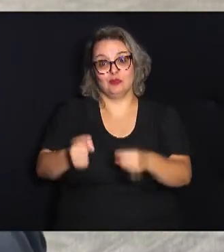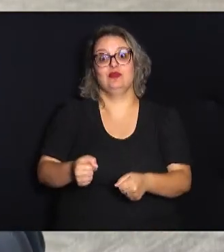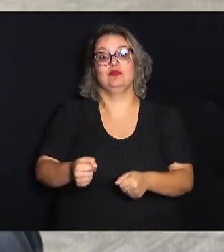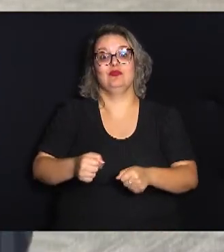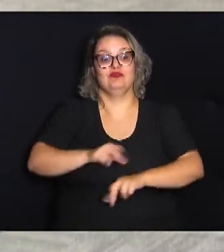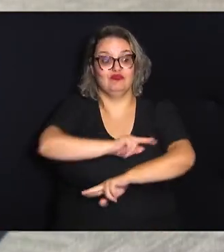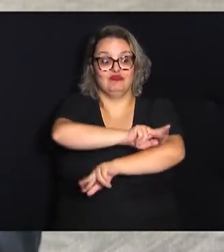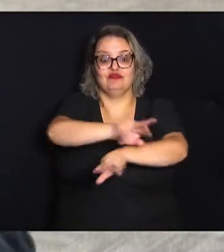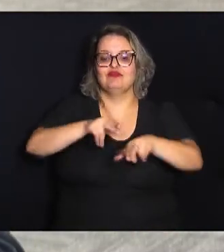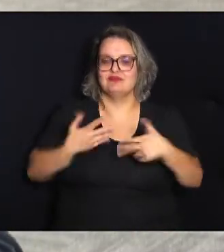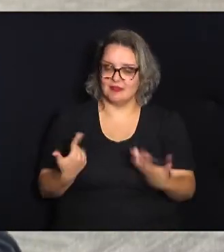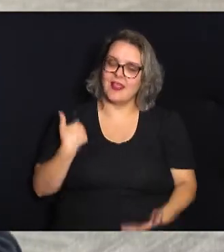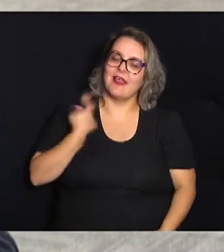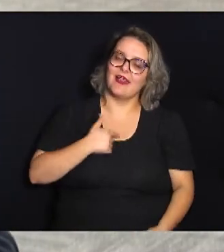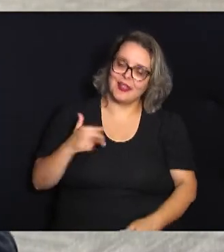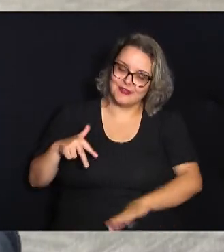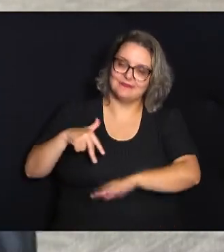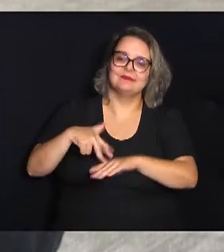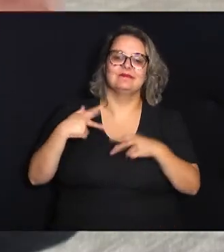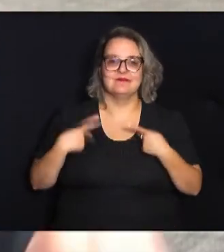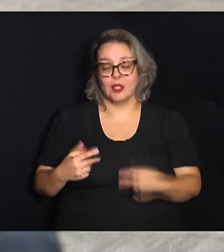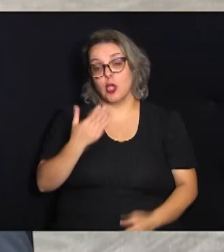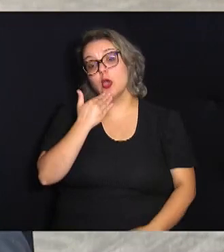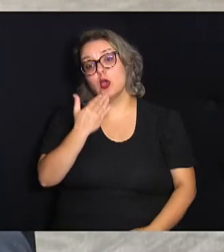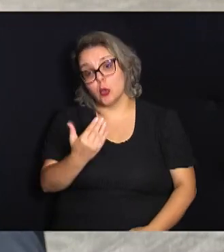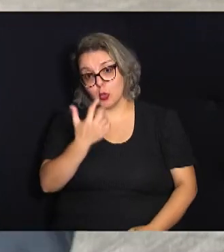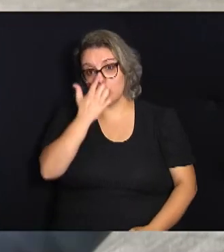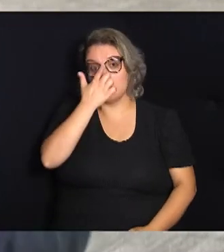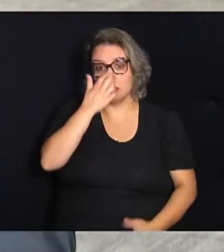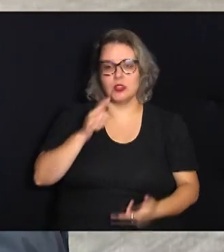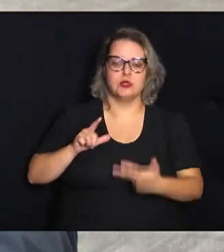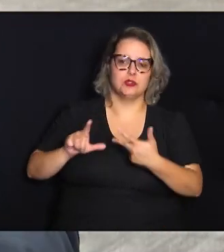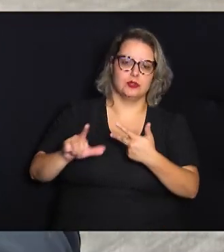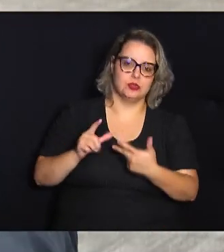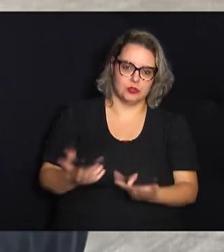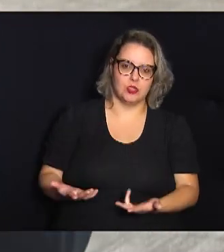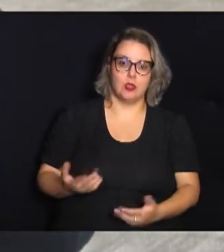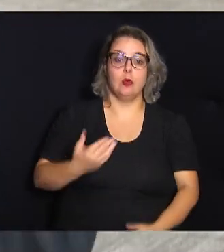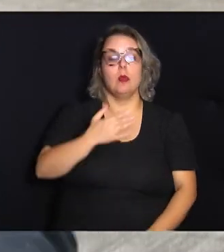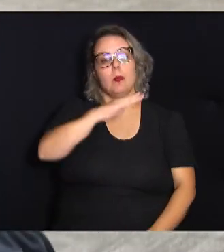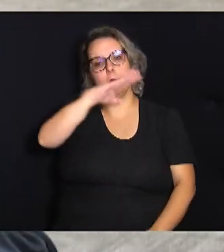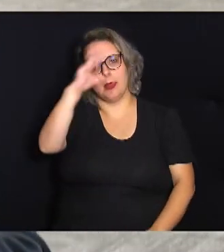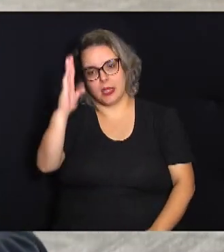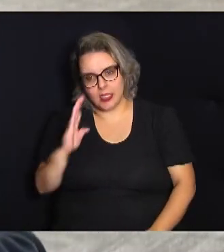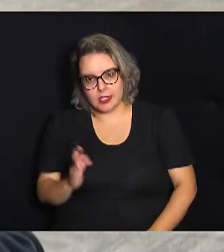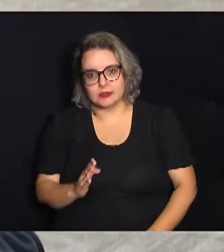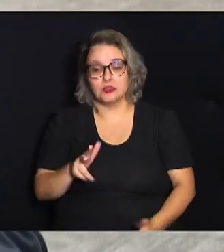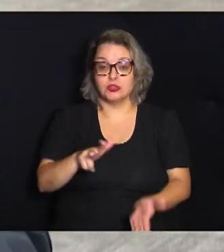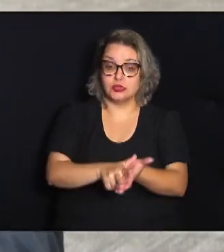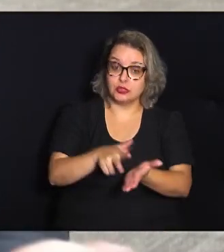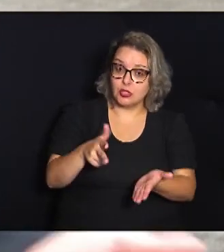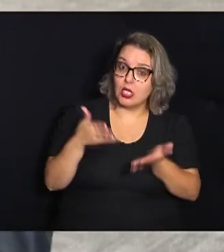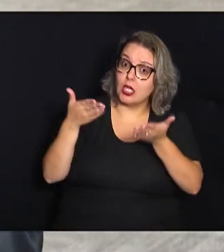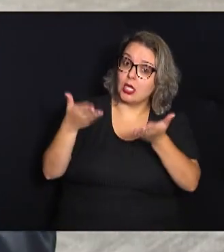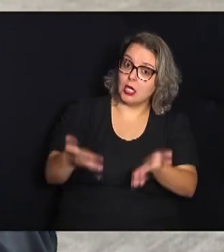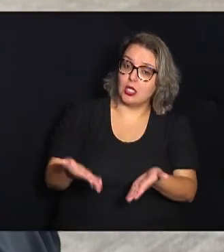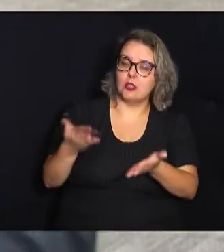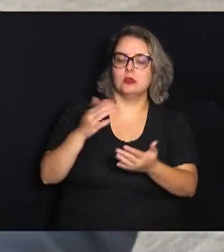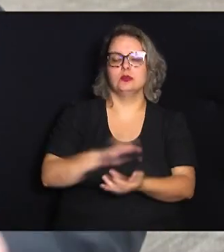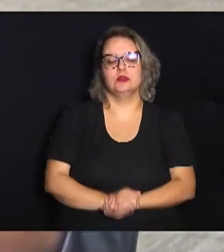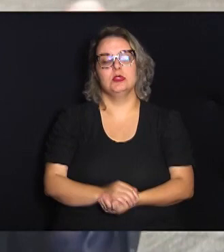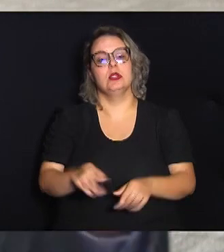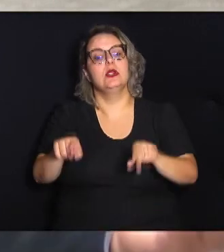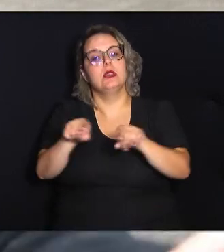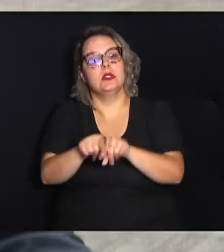nossa posição no sentido de pedir que o Legislativo brasileiro regulamente isso daqui e traga